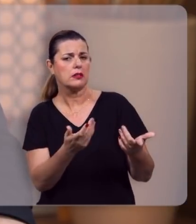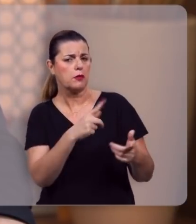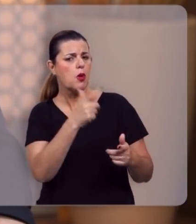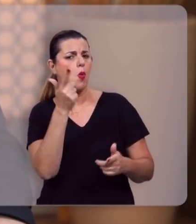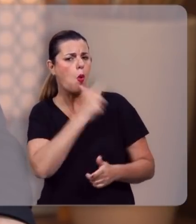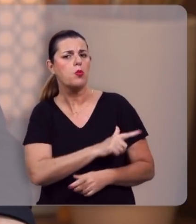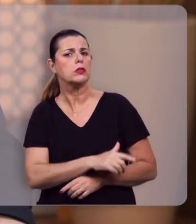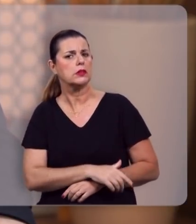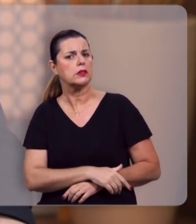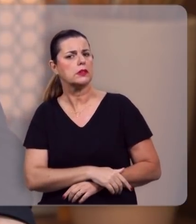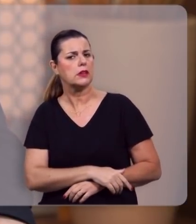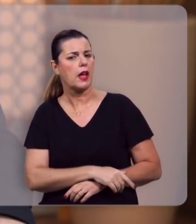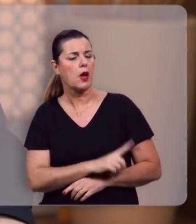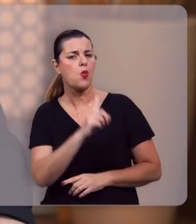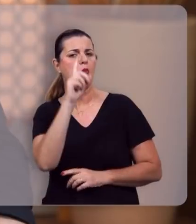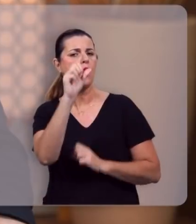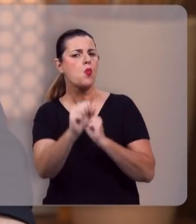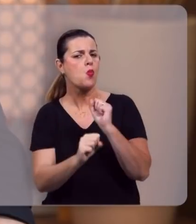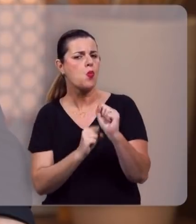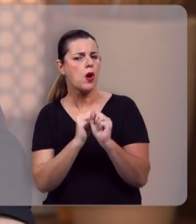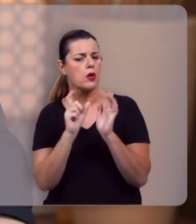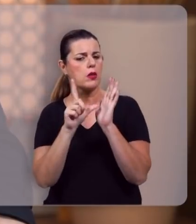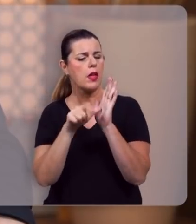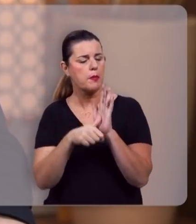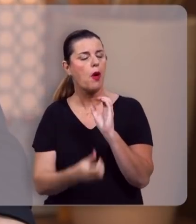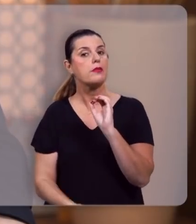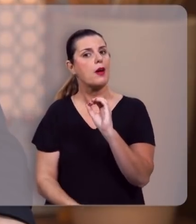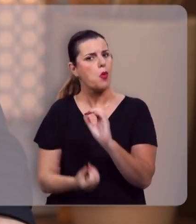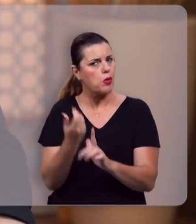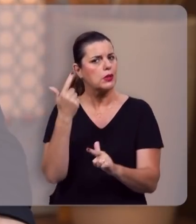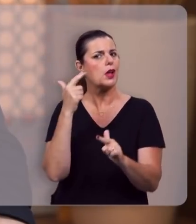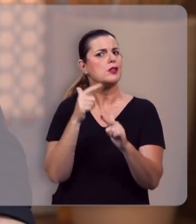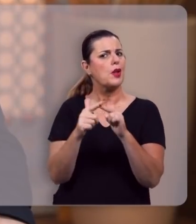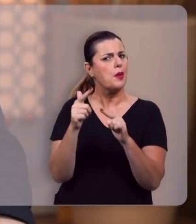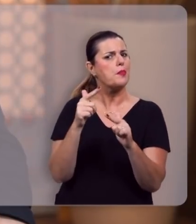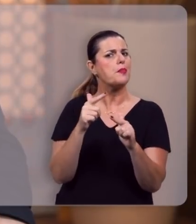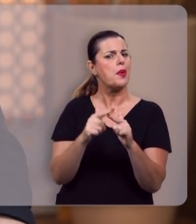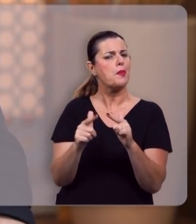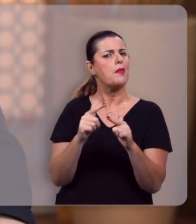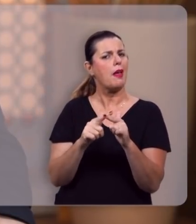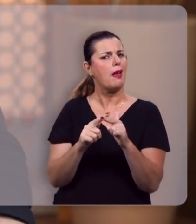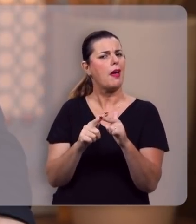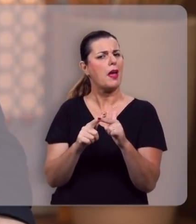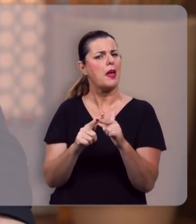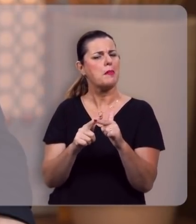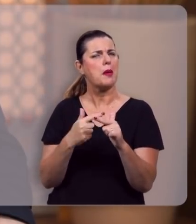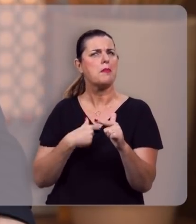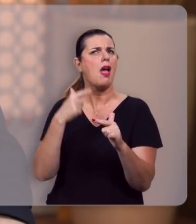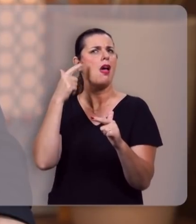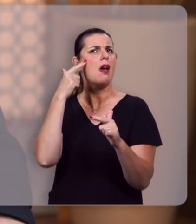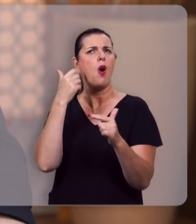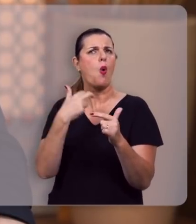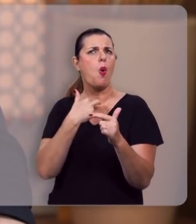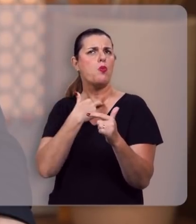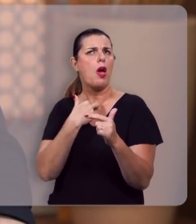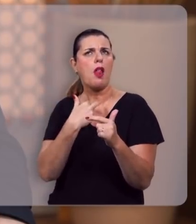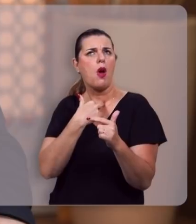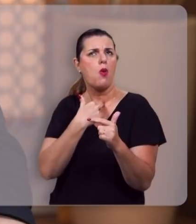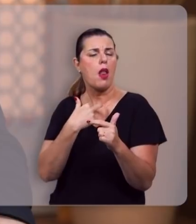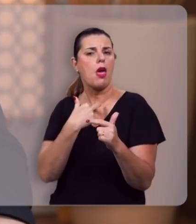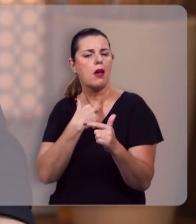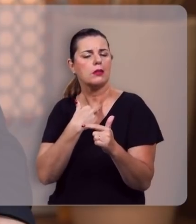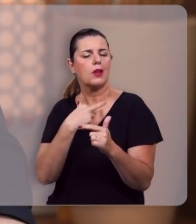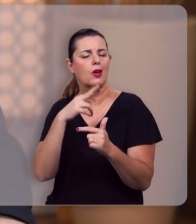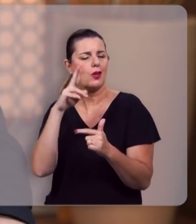capacitar para aguentar. E um ano depois a pessoa passou por aquela situação que ela diria que não conseguiria